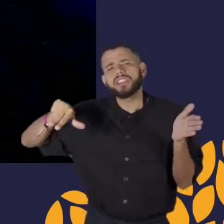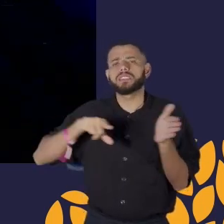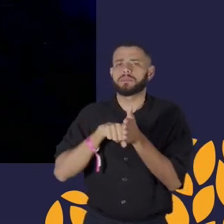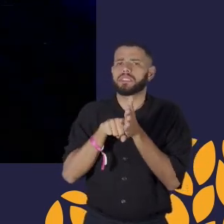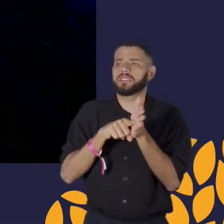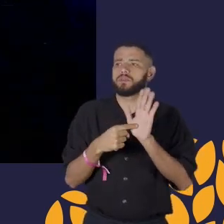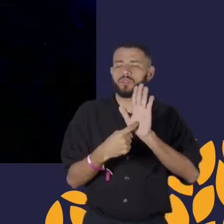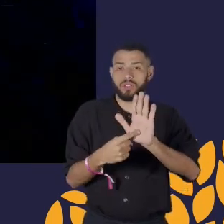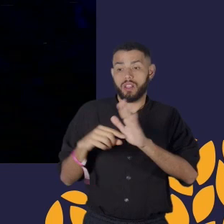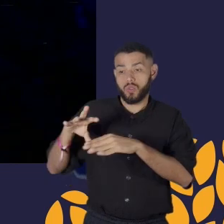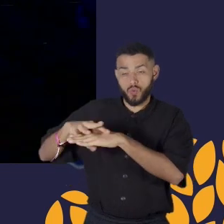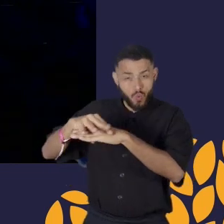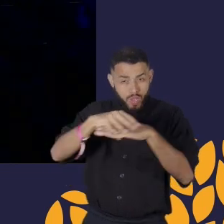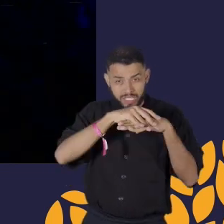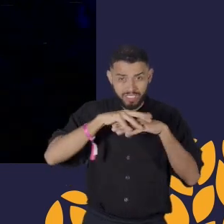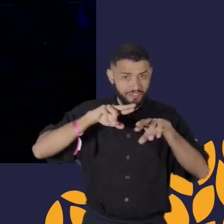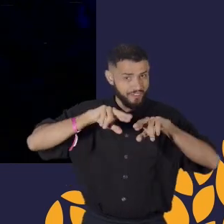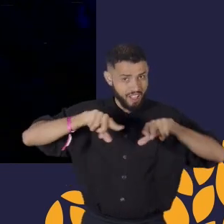diversas patologias.